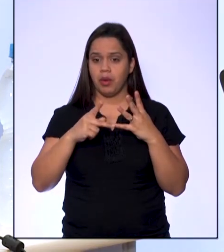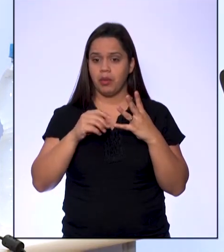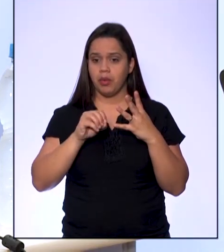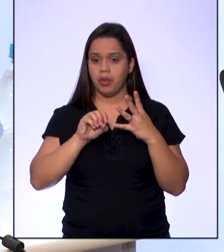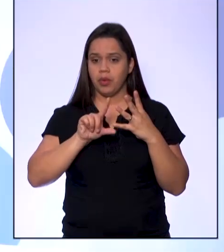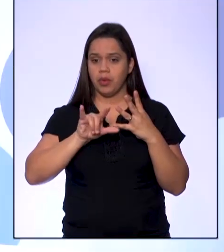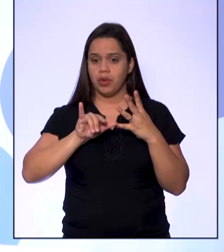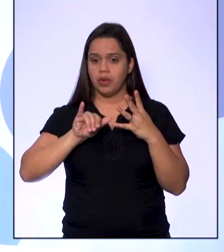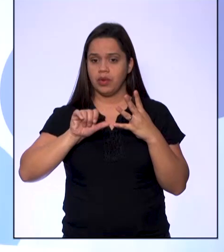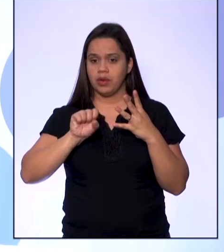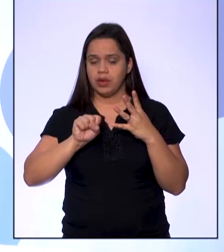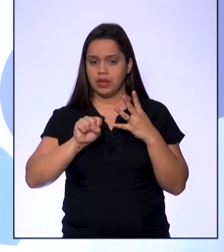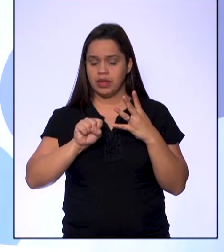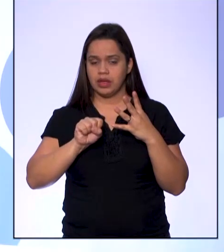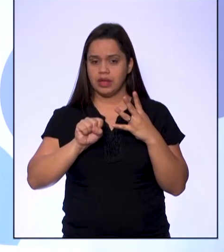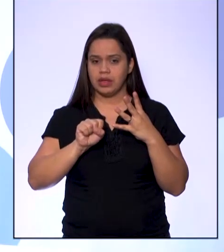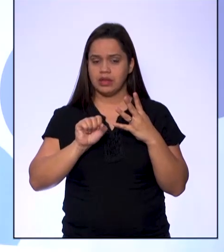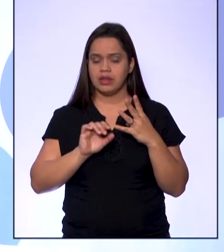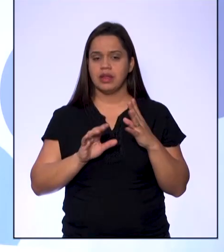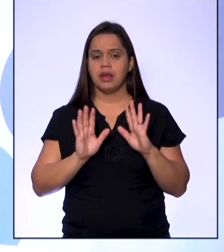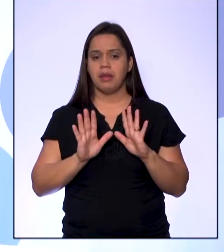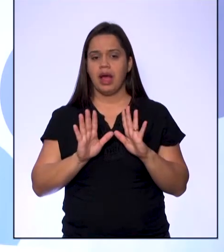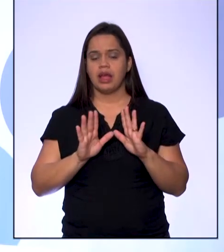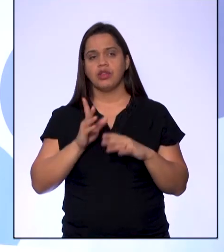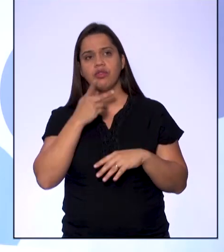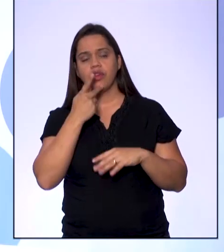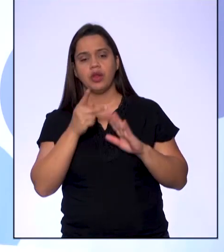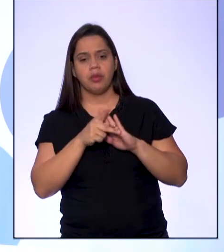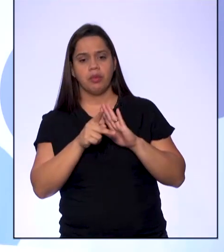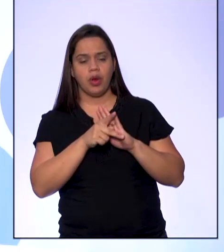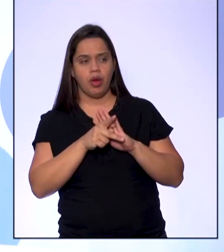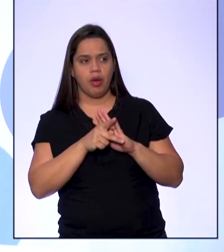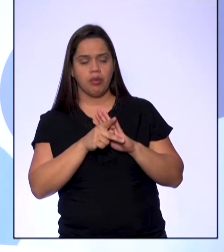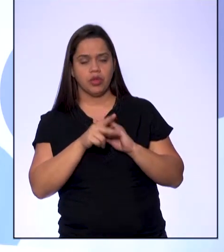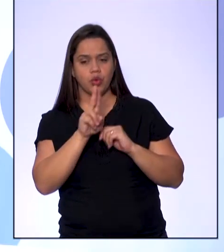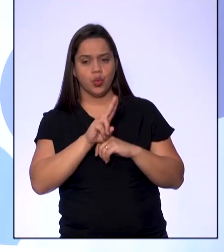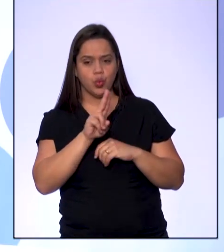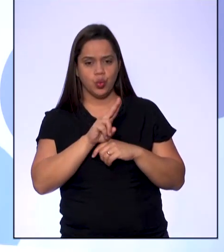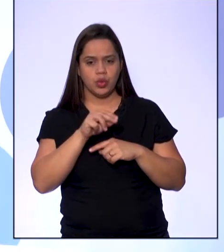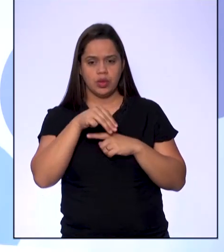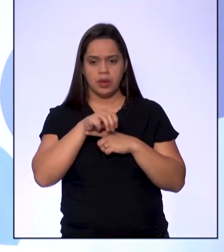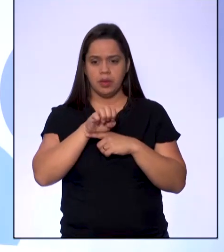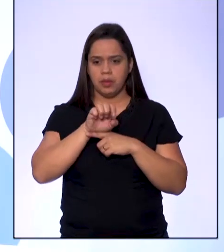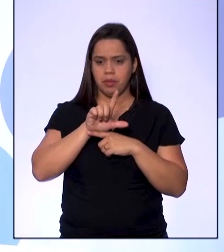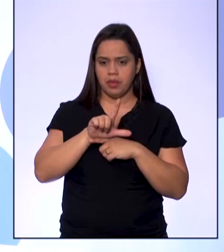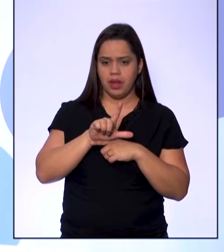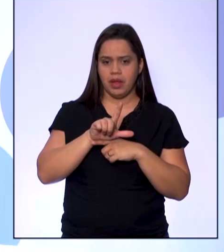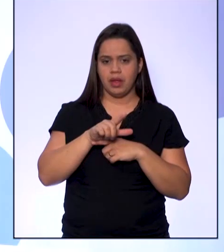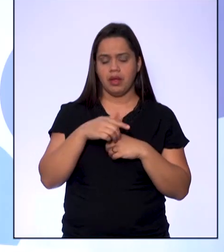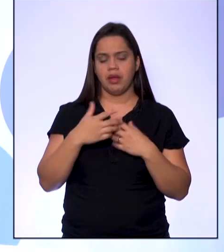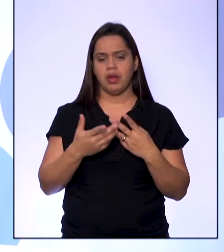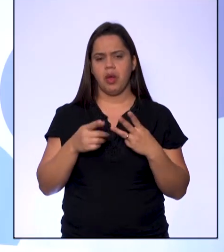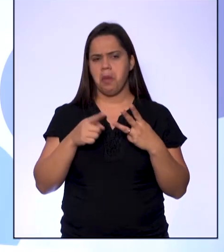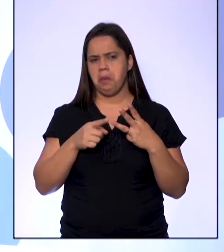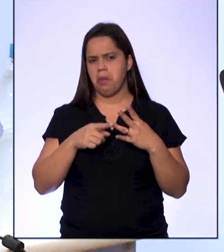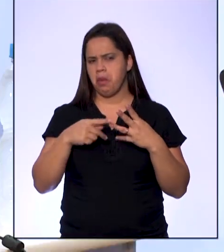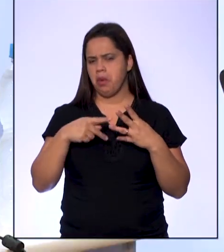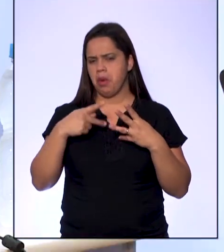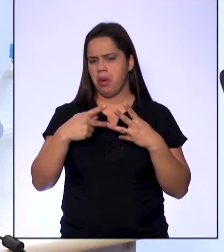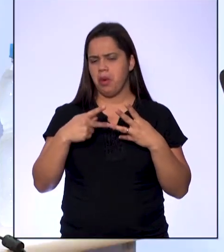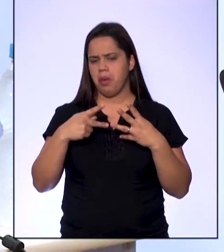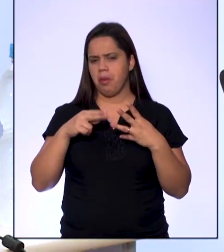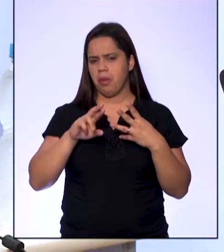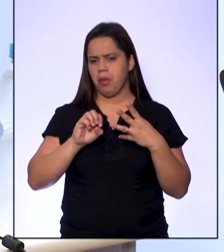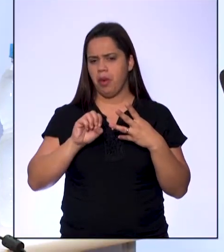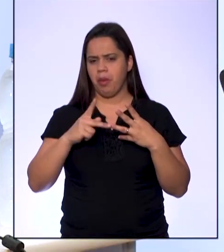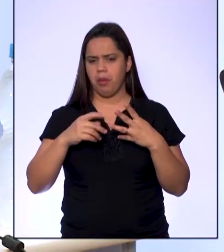mesmo? Eu tô falando produtos que utilizam mel, né? Agora a base de mel, né? O própolis, ele é um outro